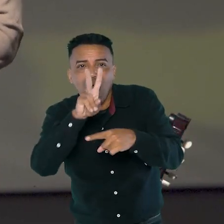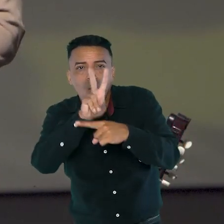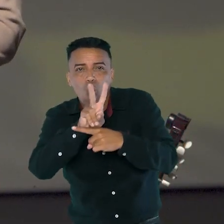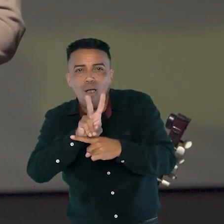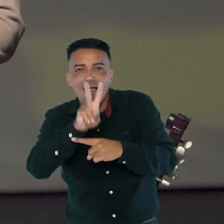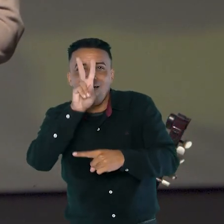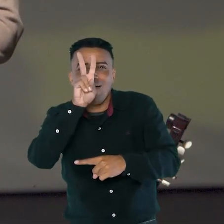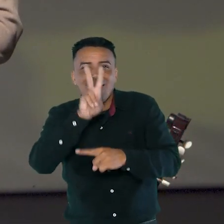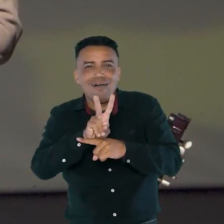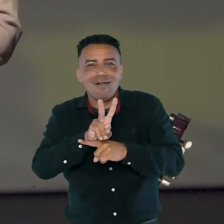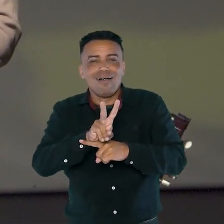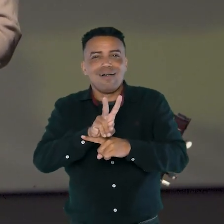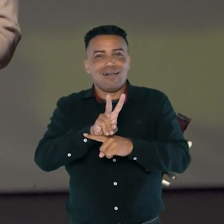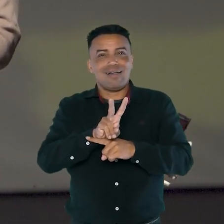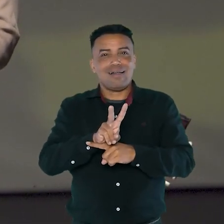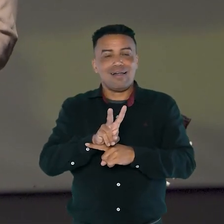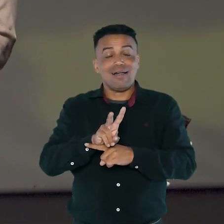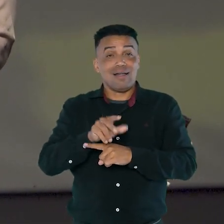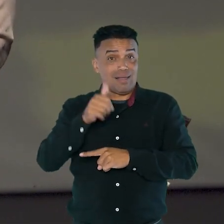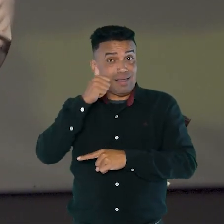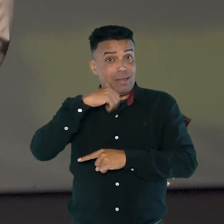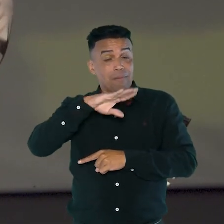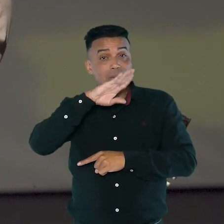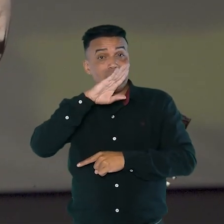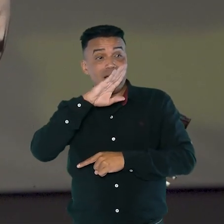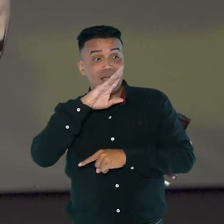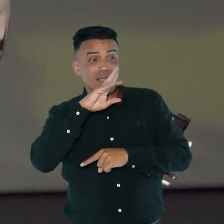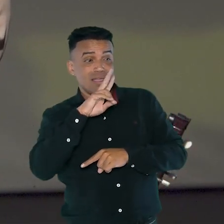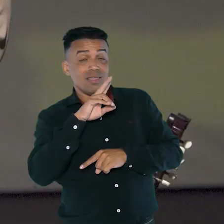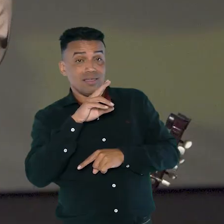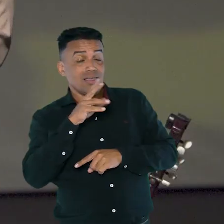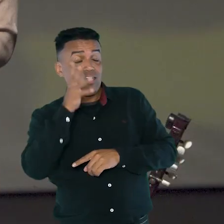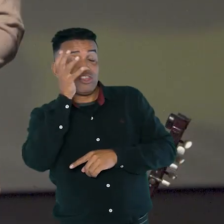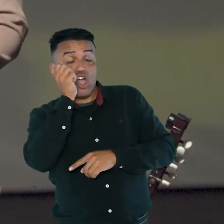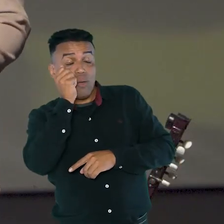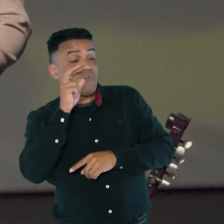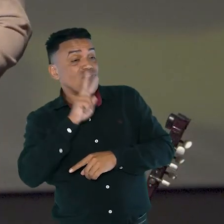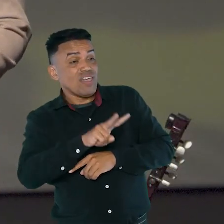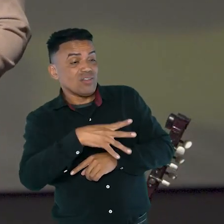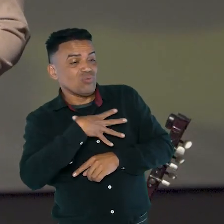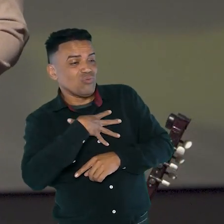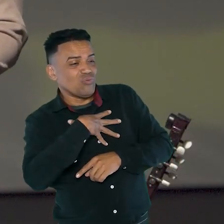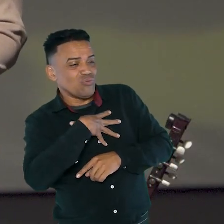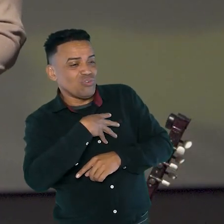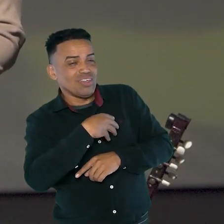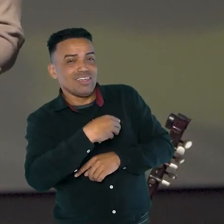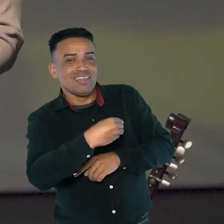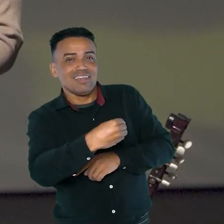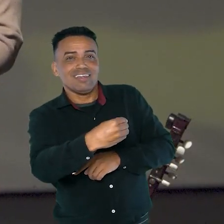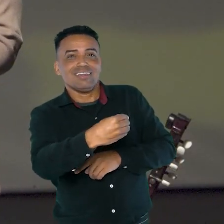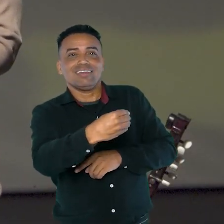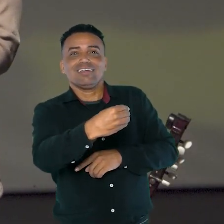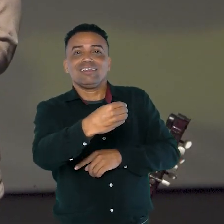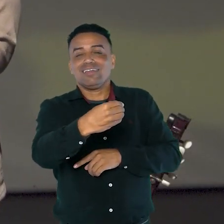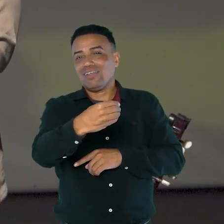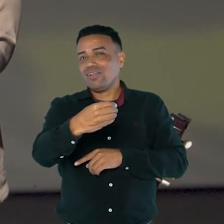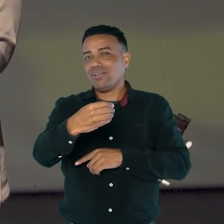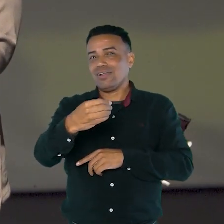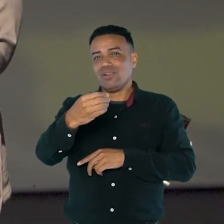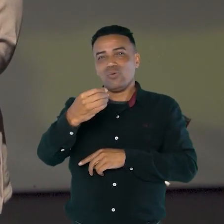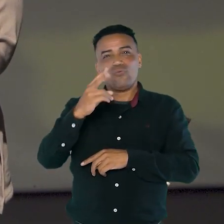mãe que dorme olhando os filhos com os olhos na